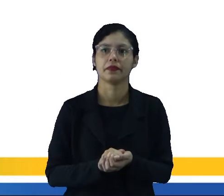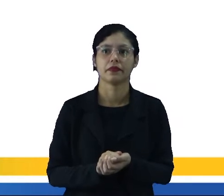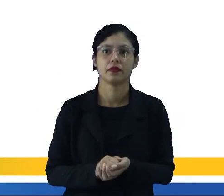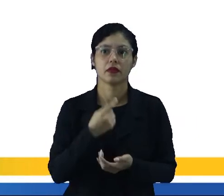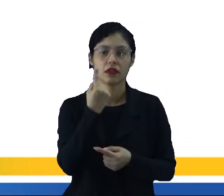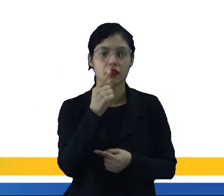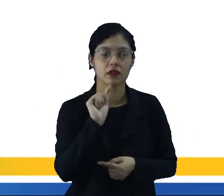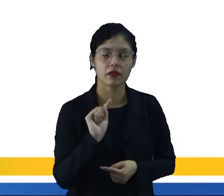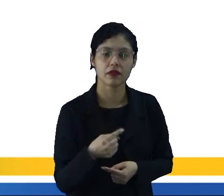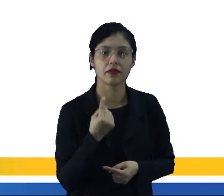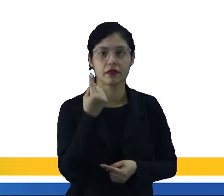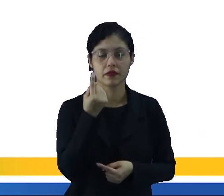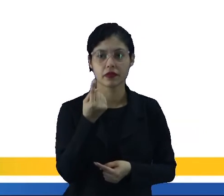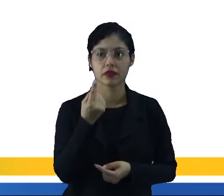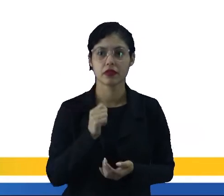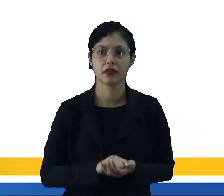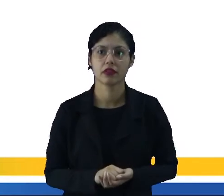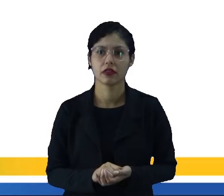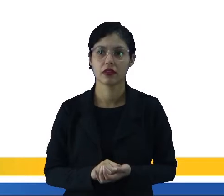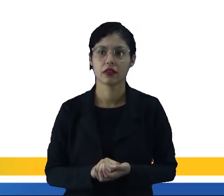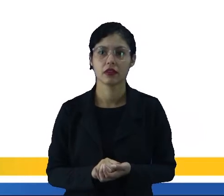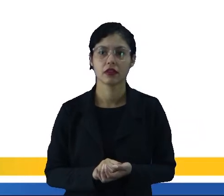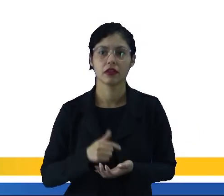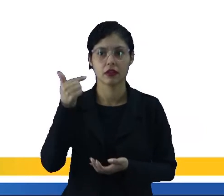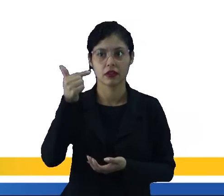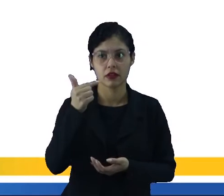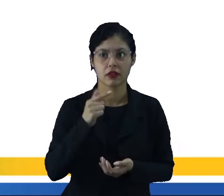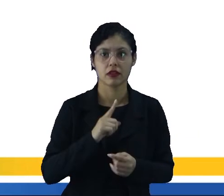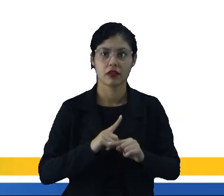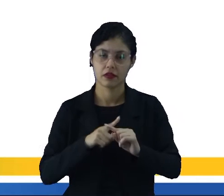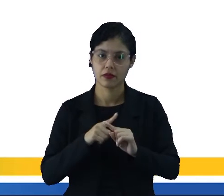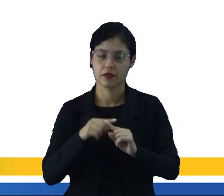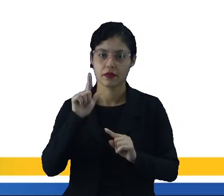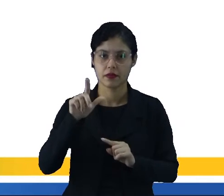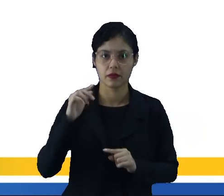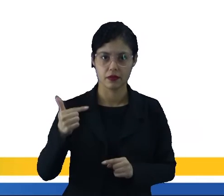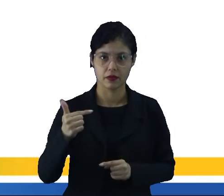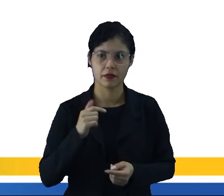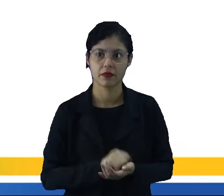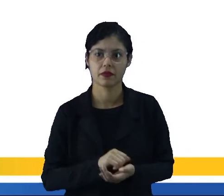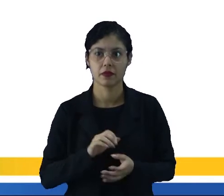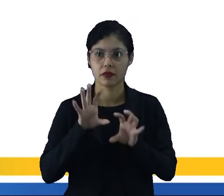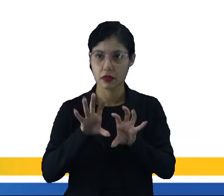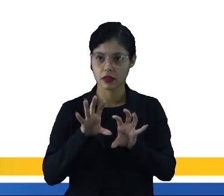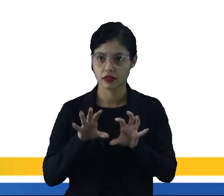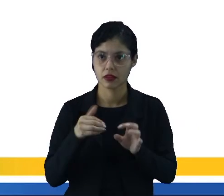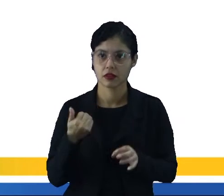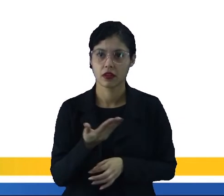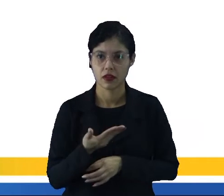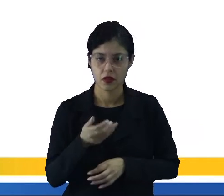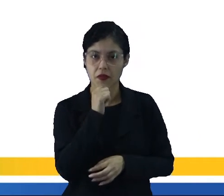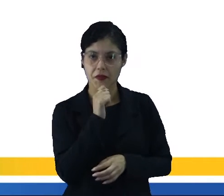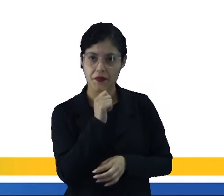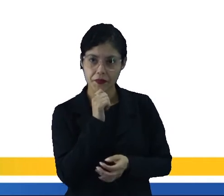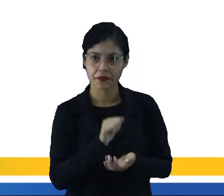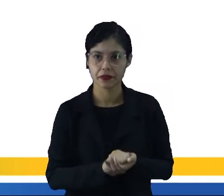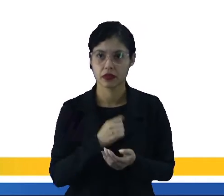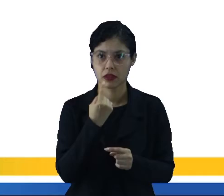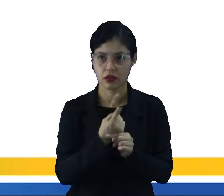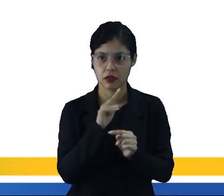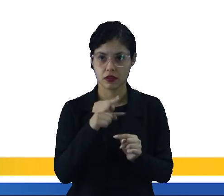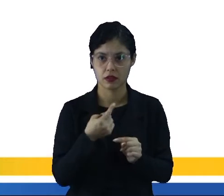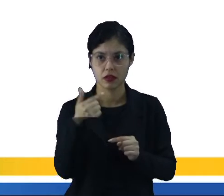ser o quê no caso aqui ó 1,1 ao quadrado vezes L2 logo a área da barraca de Bernardo vai ser